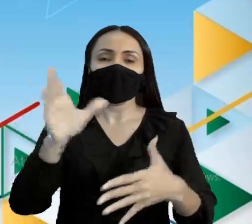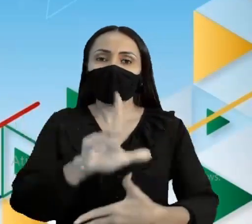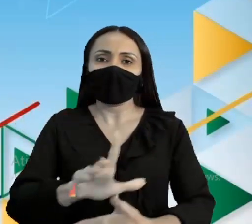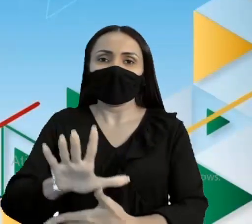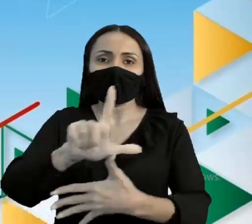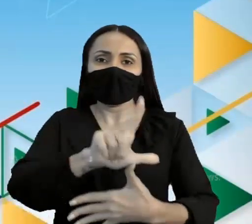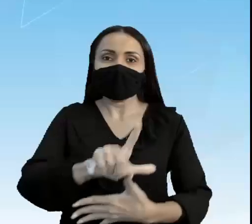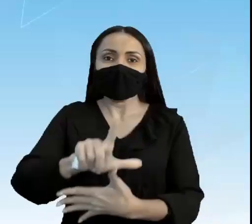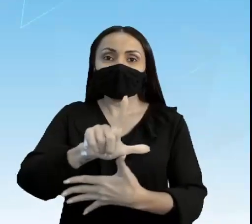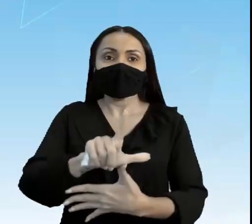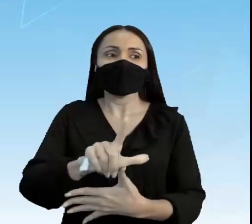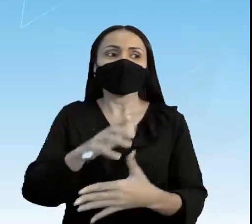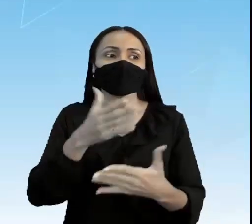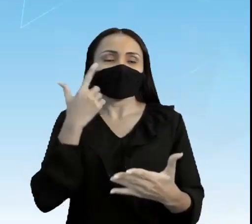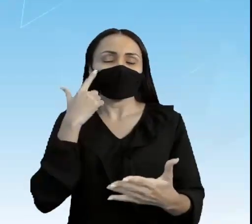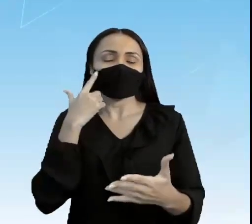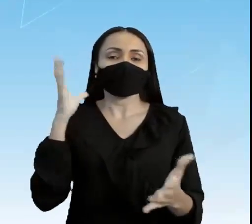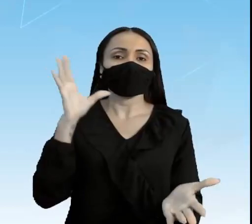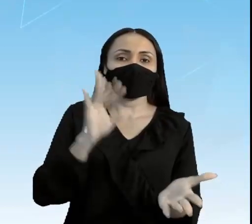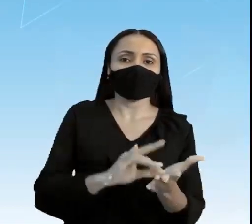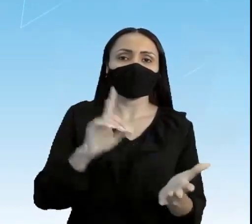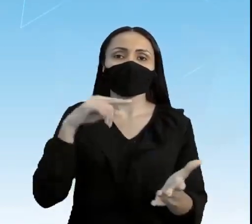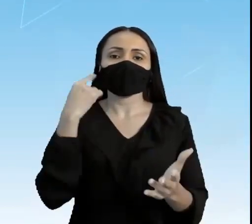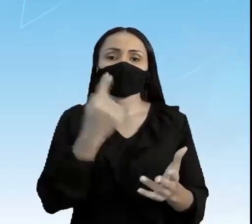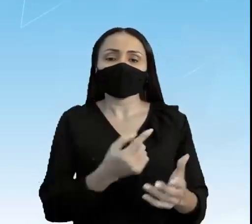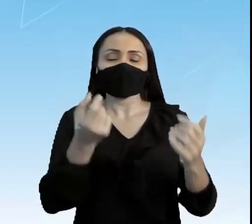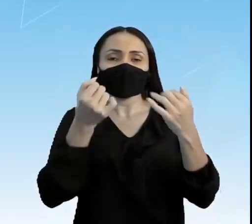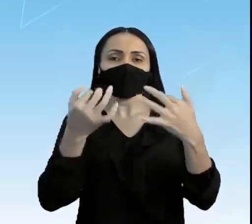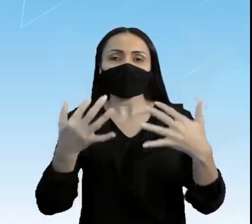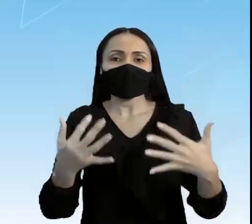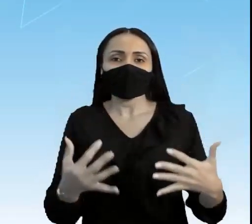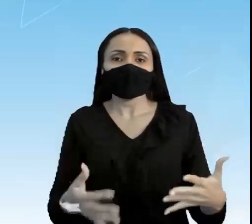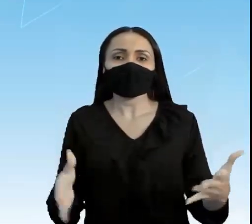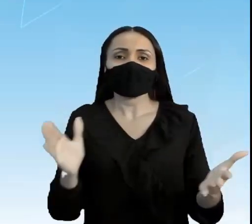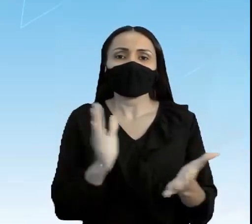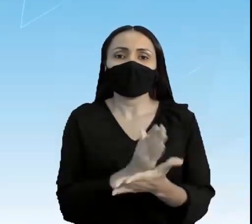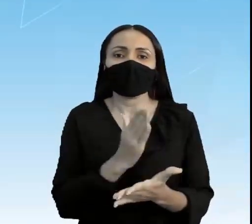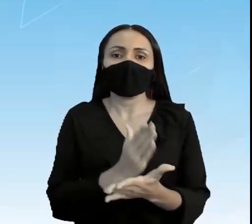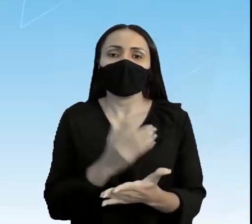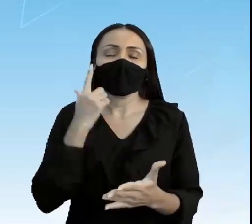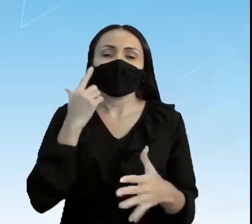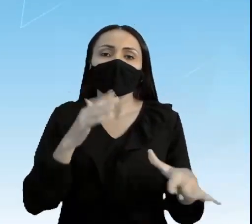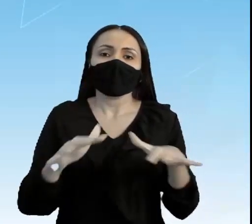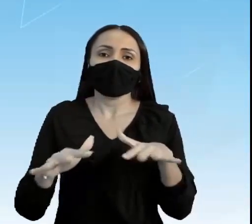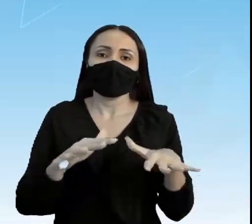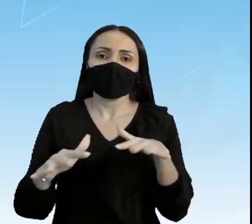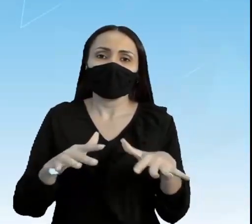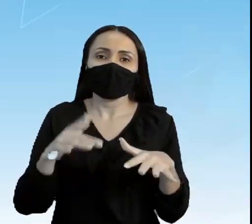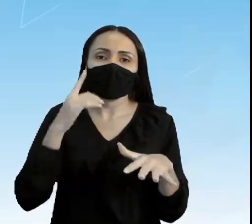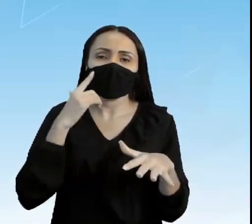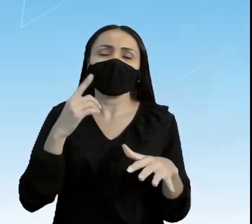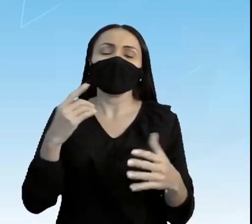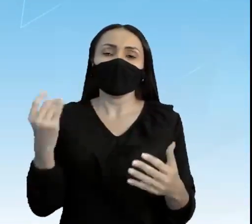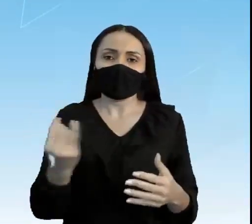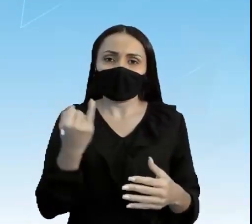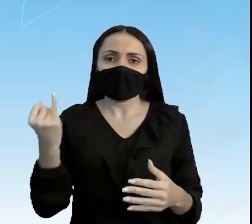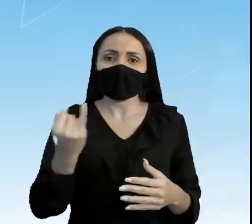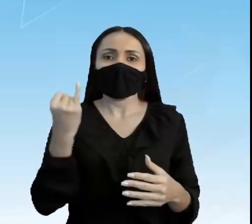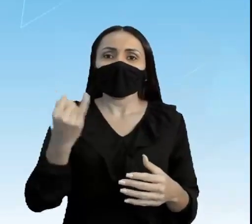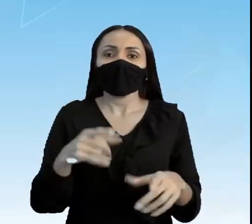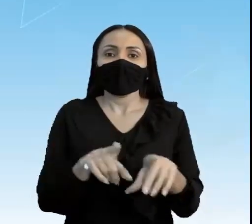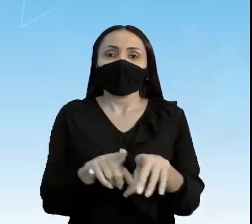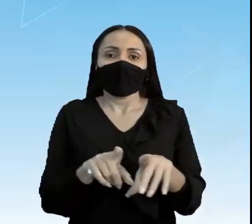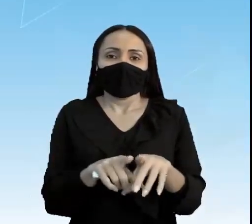Latina, né? Então, na realidade, nós trazemos aí alguns movimentos de grande relevância no